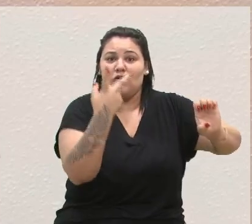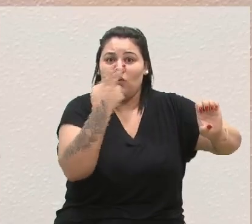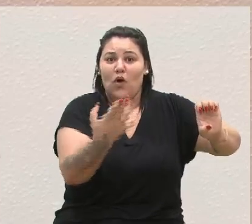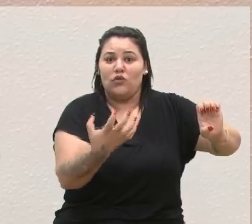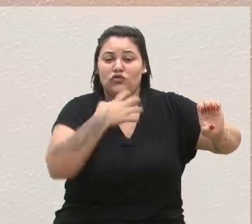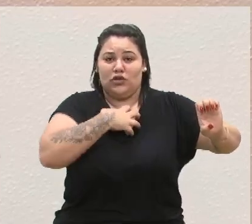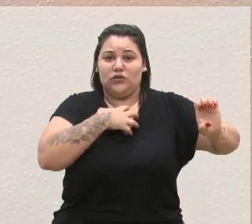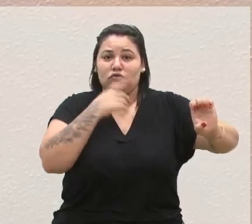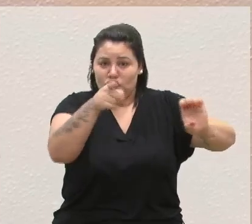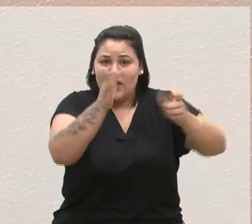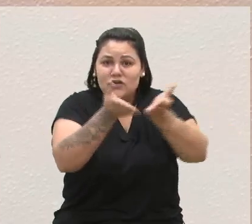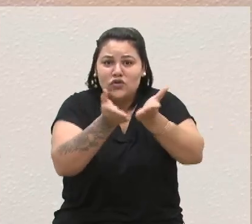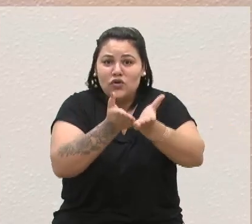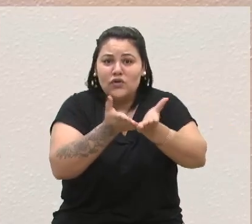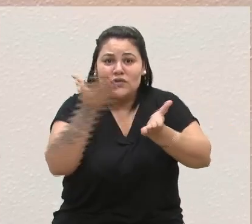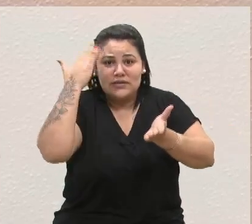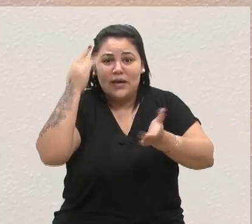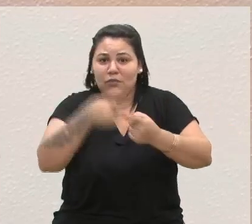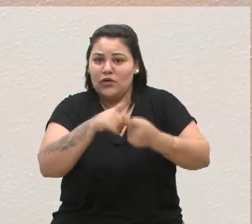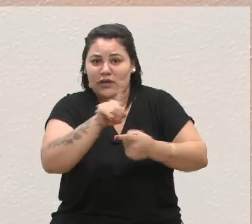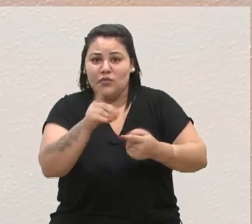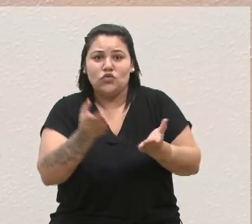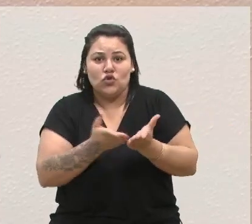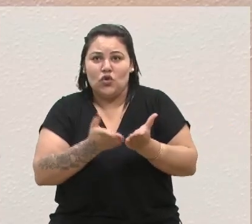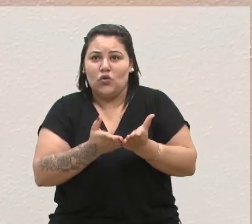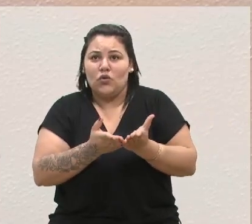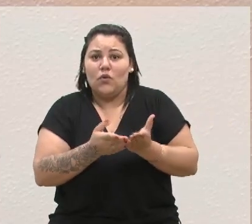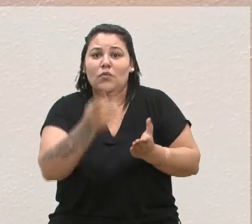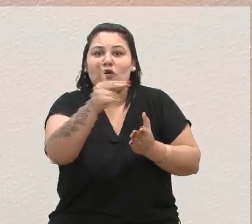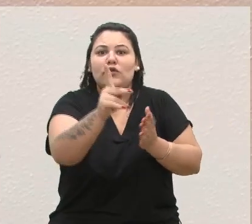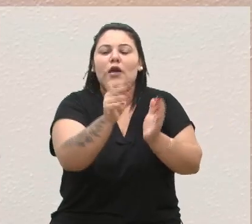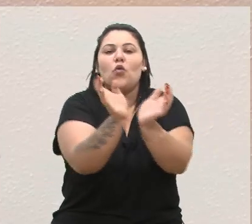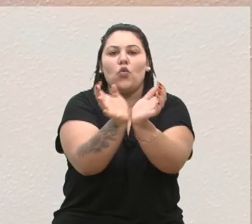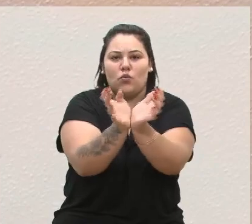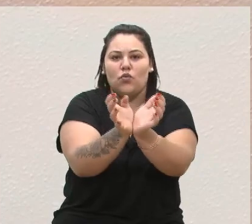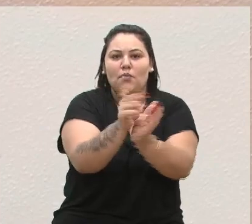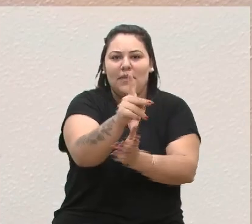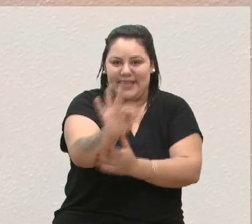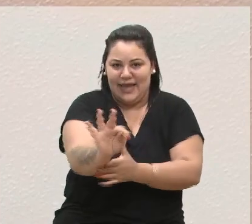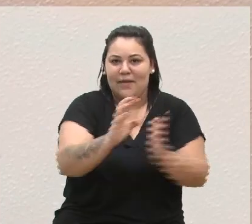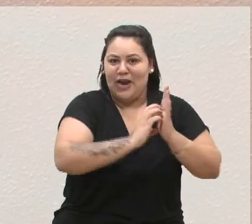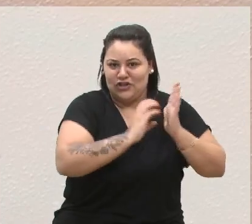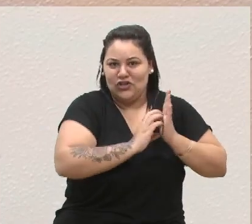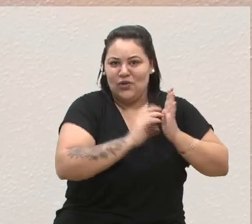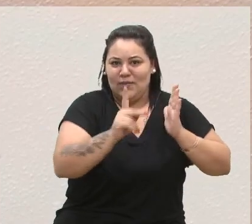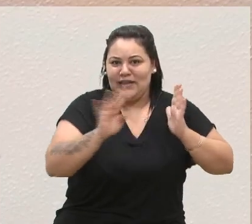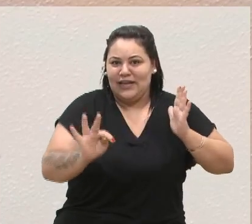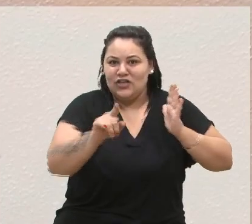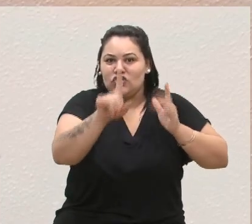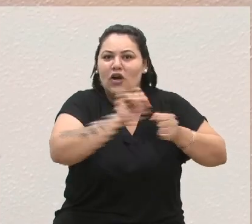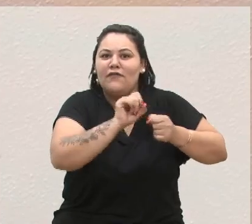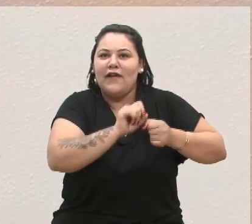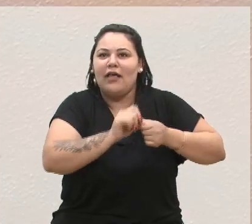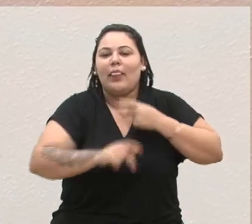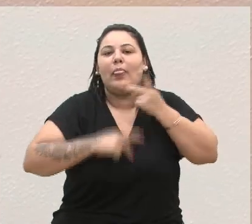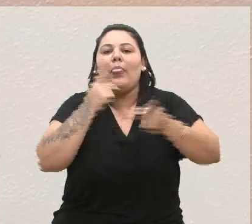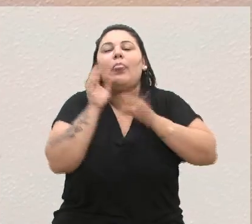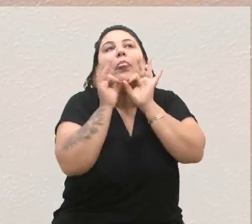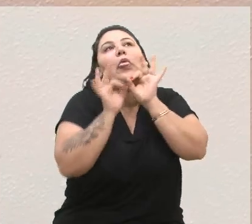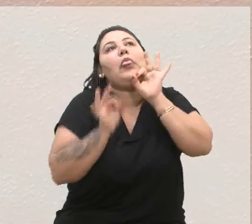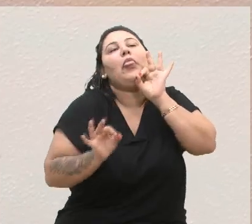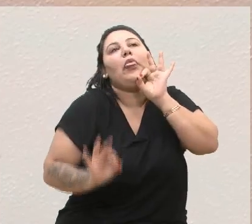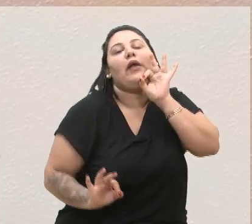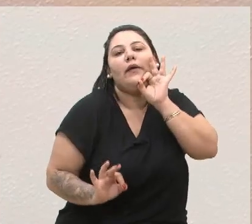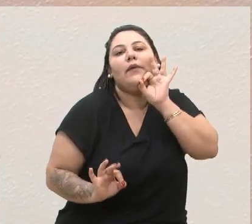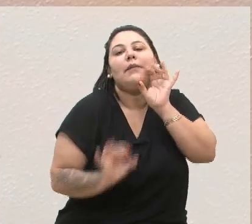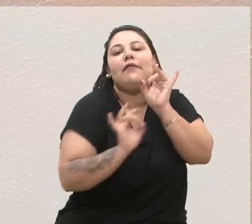estudou? Sabe por que a senhora não estudou? Porque o seu partido, o PT, inclusive a senhora, só faz esse discursinho para vender